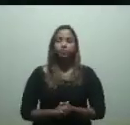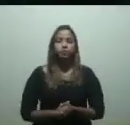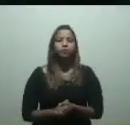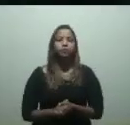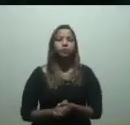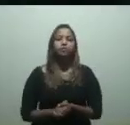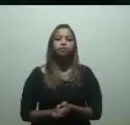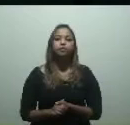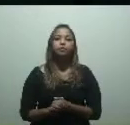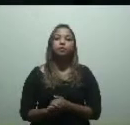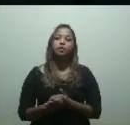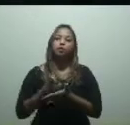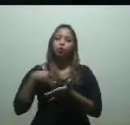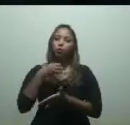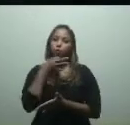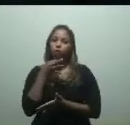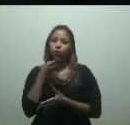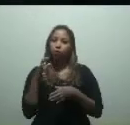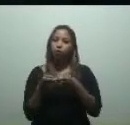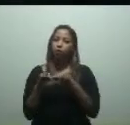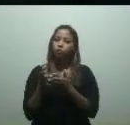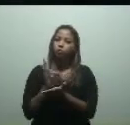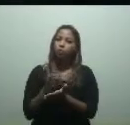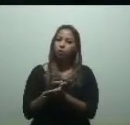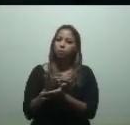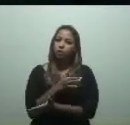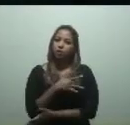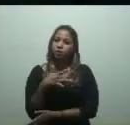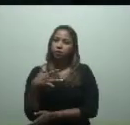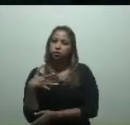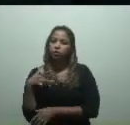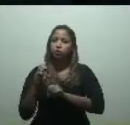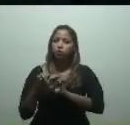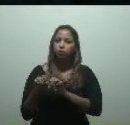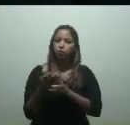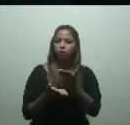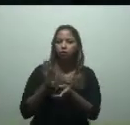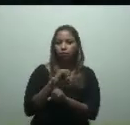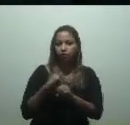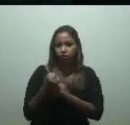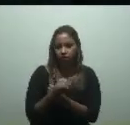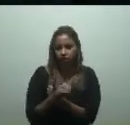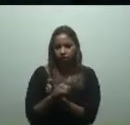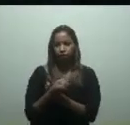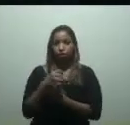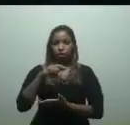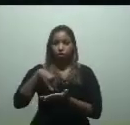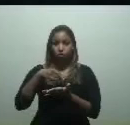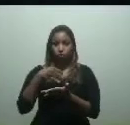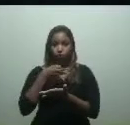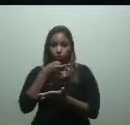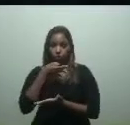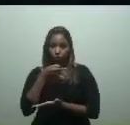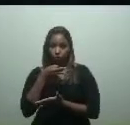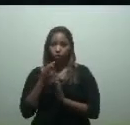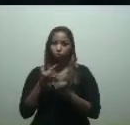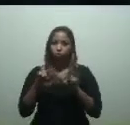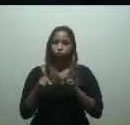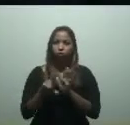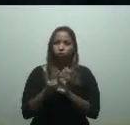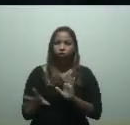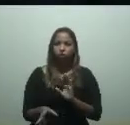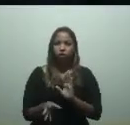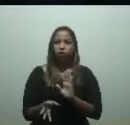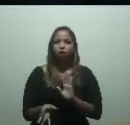Parecer da Comissão Permanente de Saúde, Educação e Assistência Social. Parecer ao projeto de lei complementar